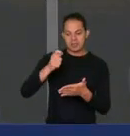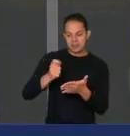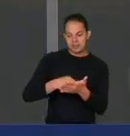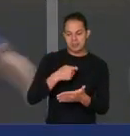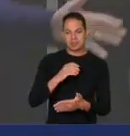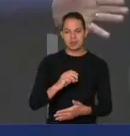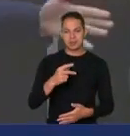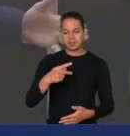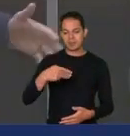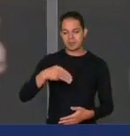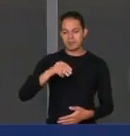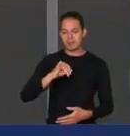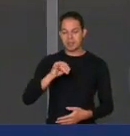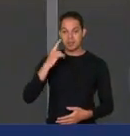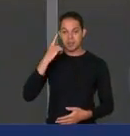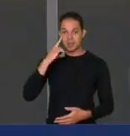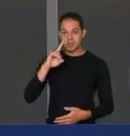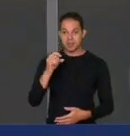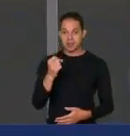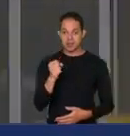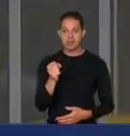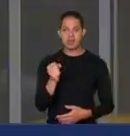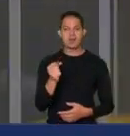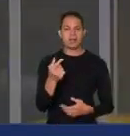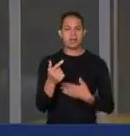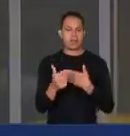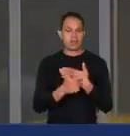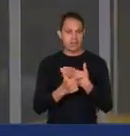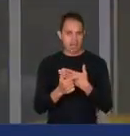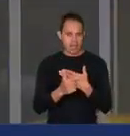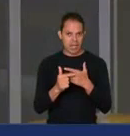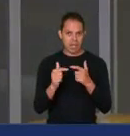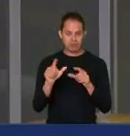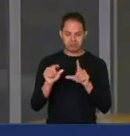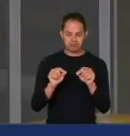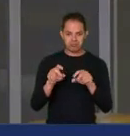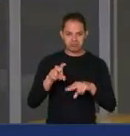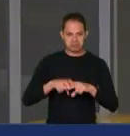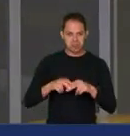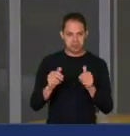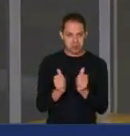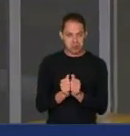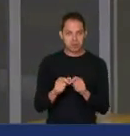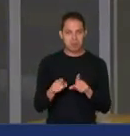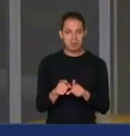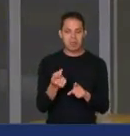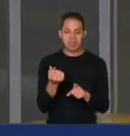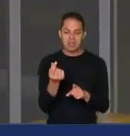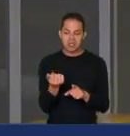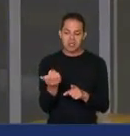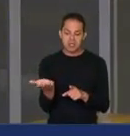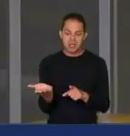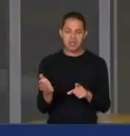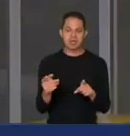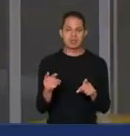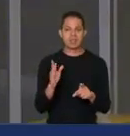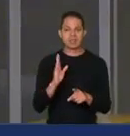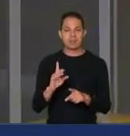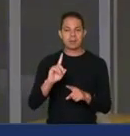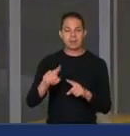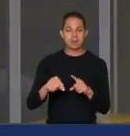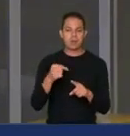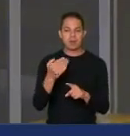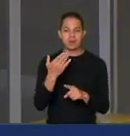8. Bom, já ofereceram cargos, já ofereceram dinheiro, daqui a pouco vão oferecer um